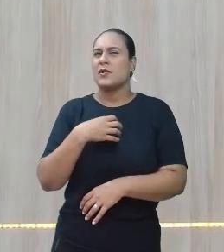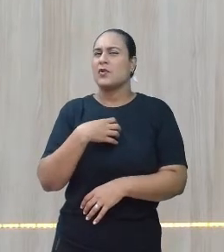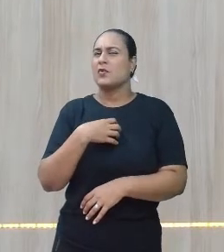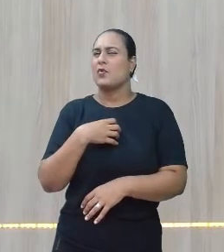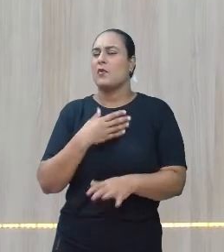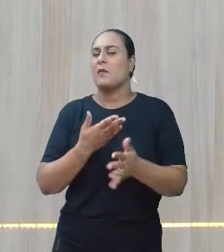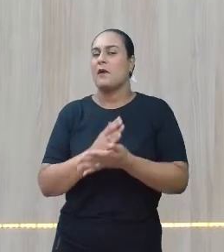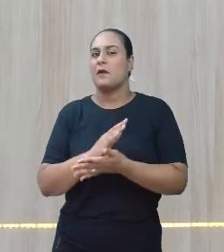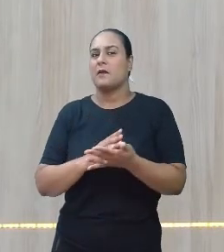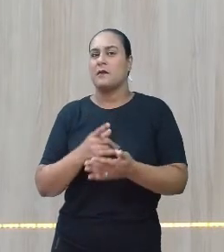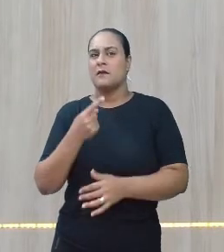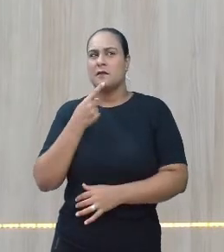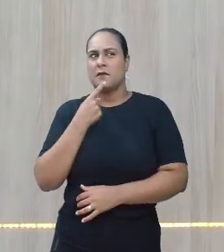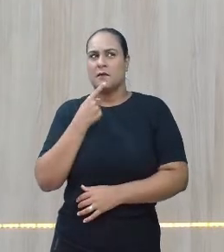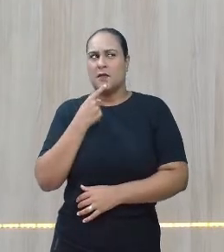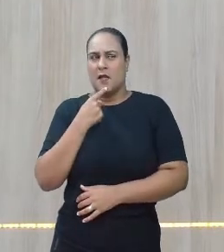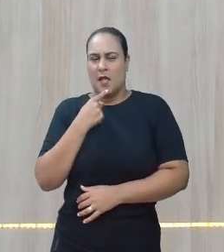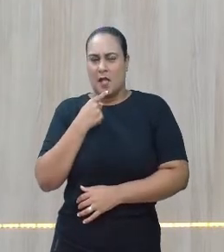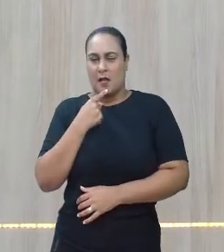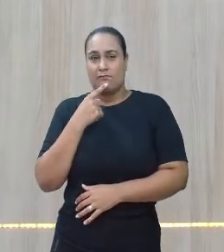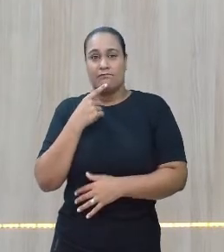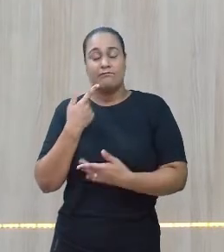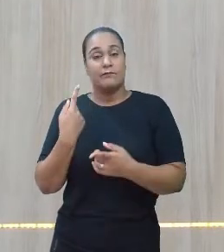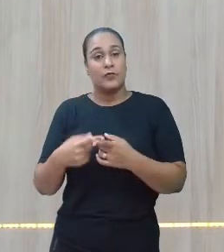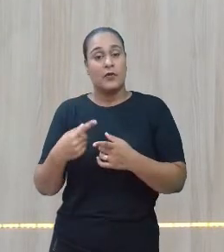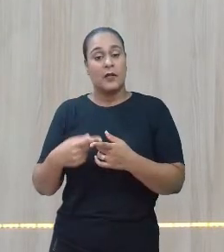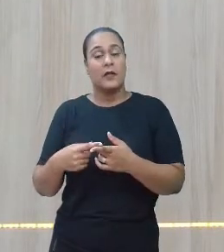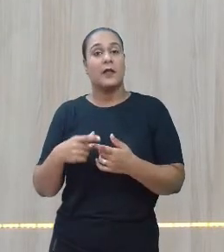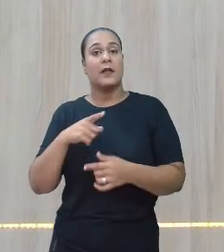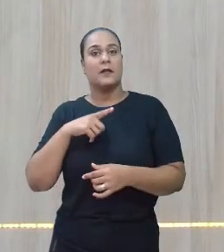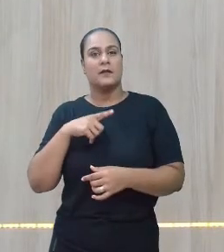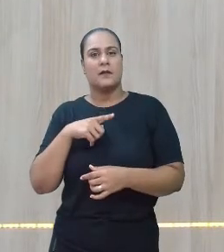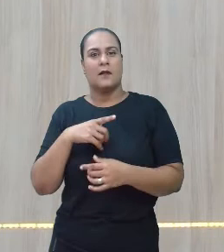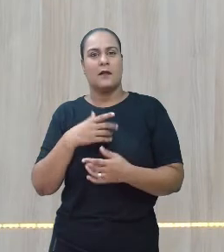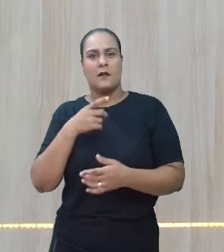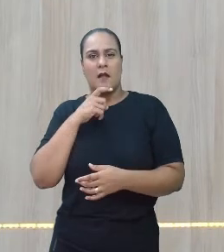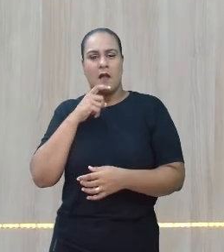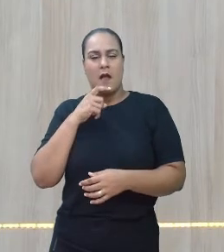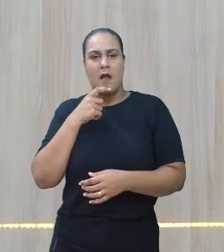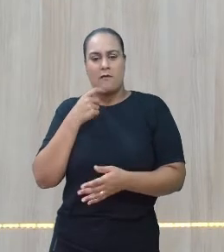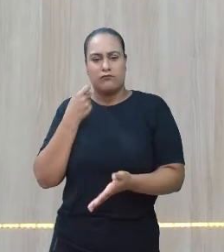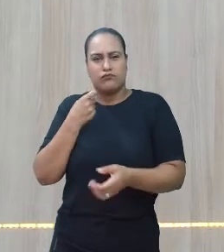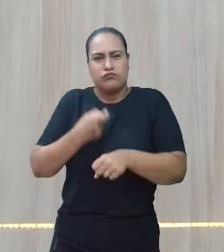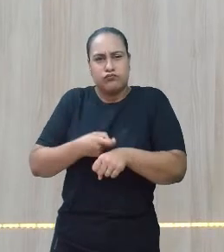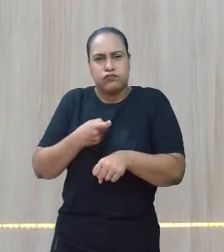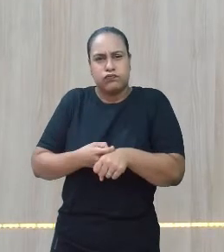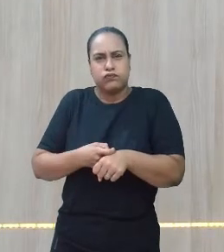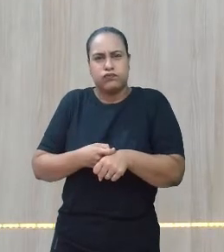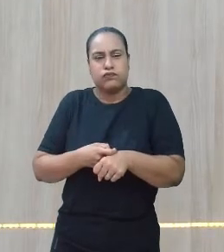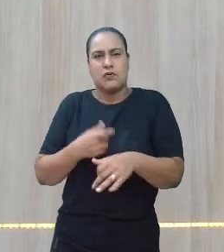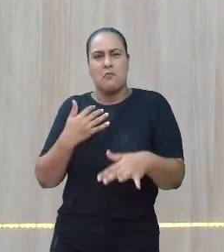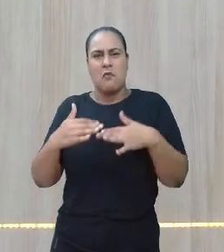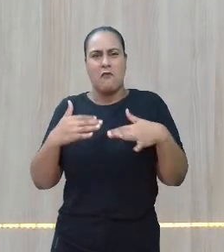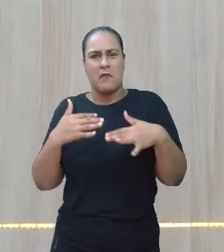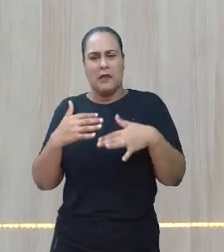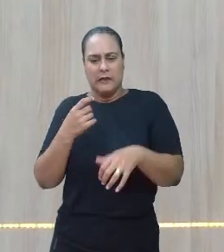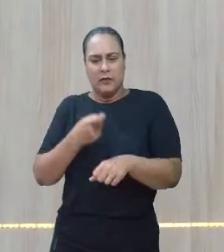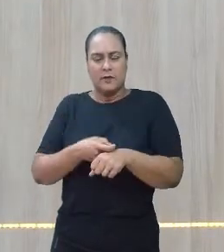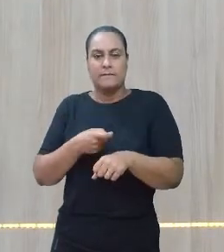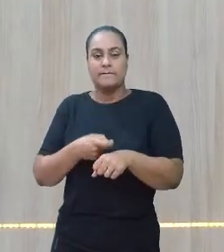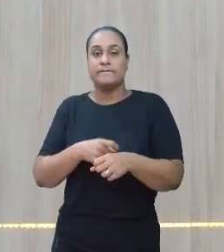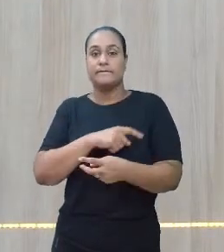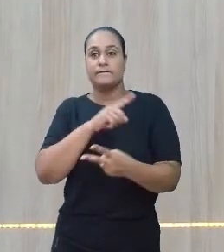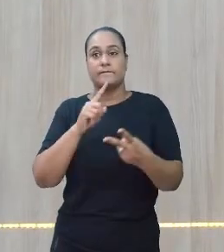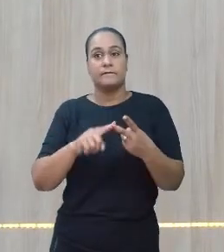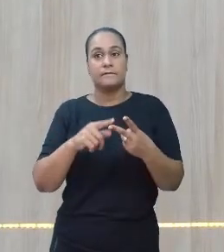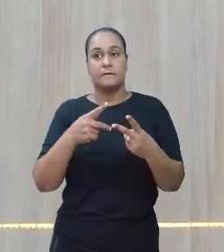encostou o queixo. Por quê? Porque a pessoa apresenta também a questão de rigidez a determinados movimentos, é isso? E a